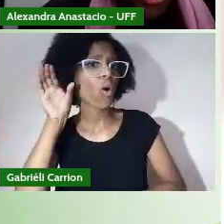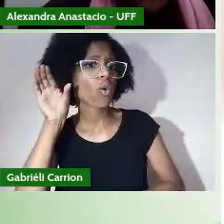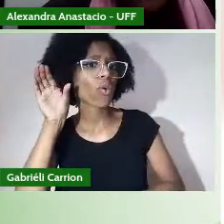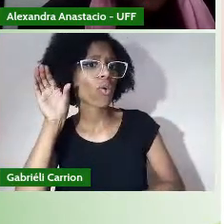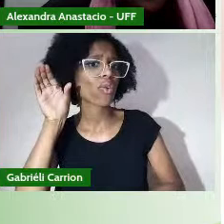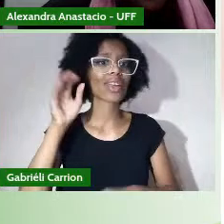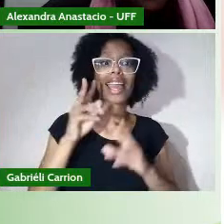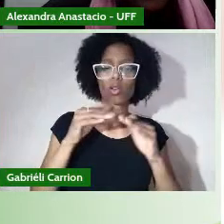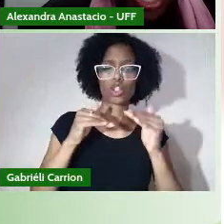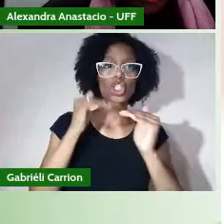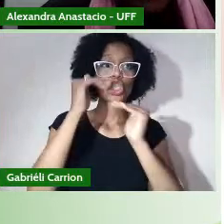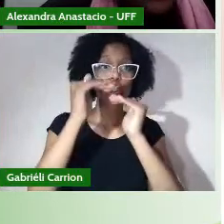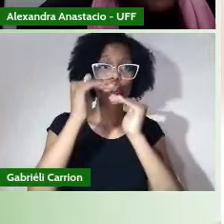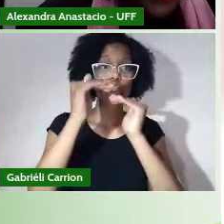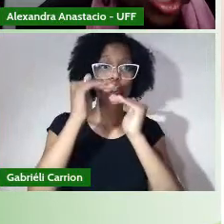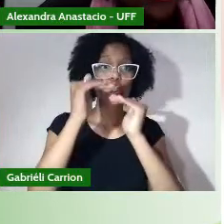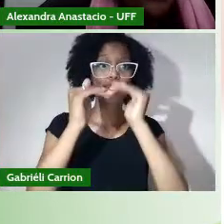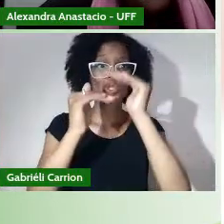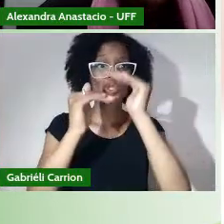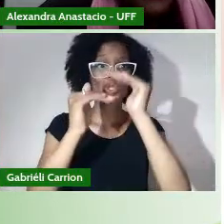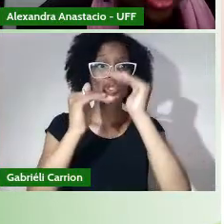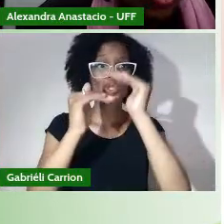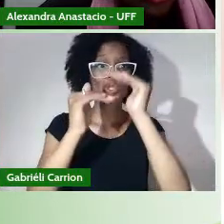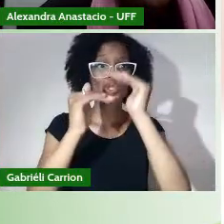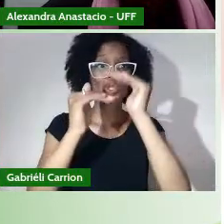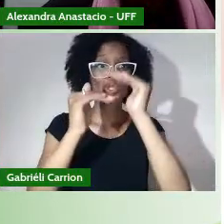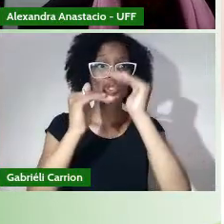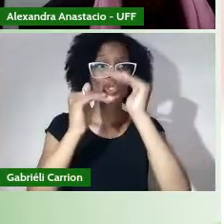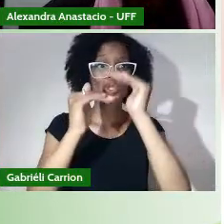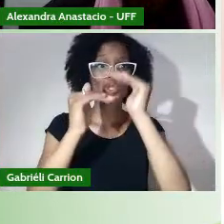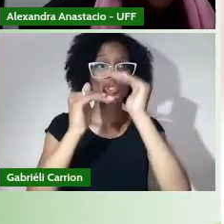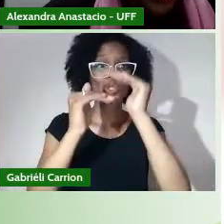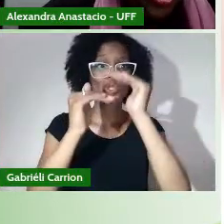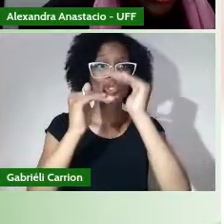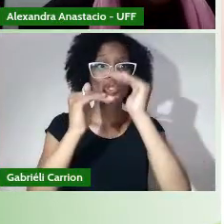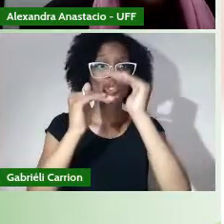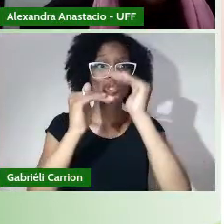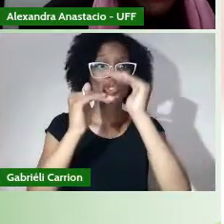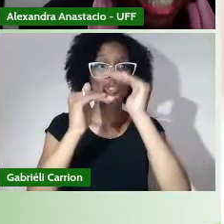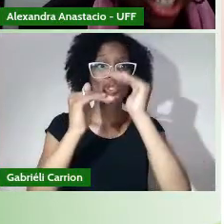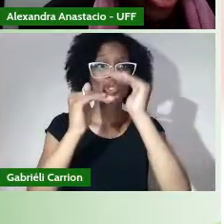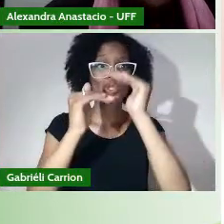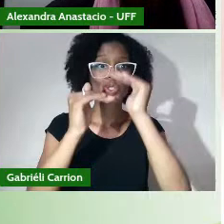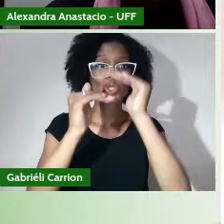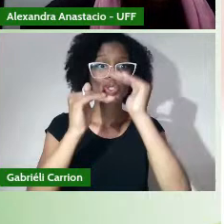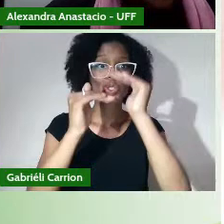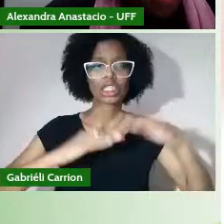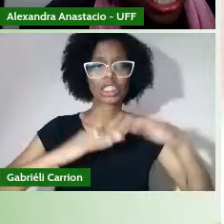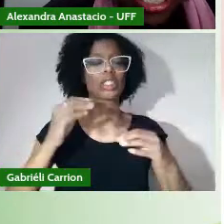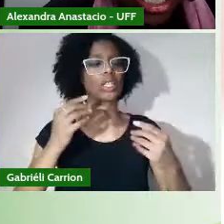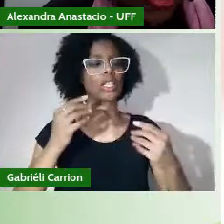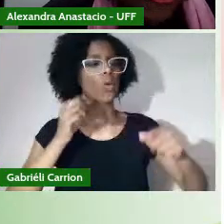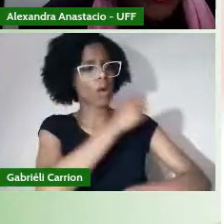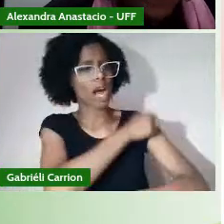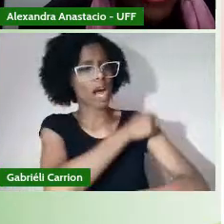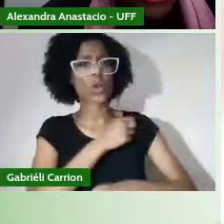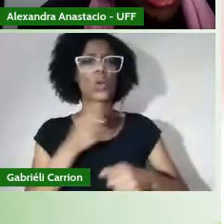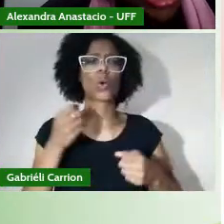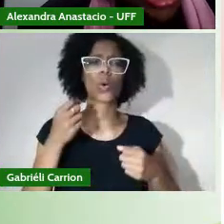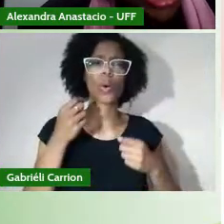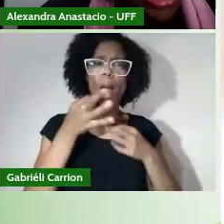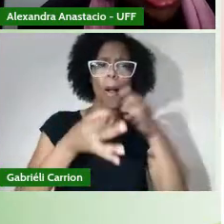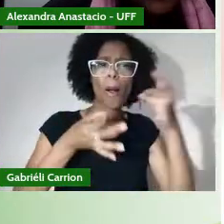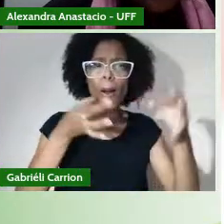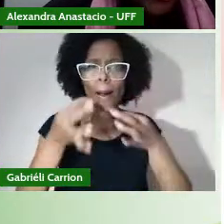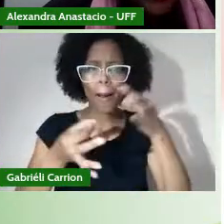desenvolvendo um método ativo, centrado no aluno, centrado na discussão, na crítica, na análise reflexiva. E